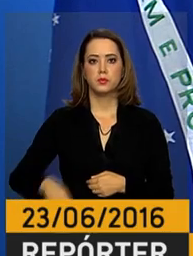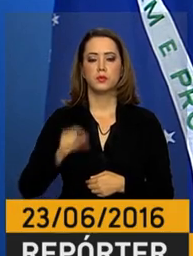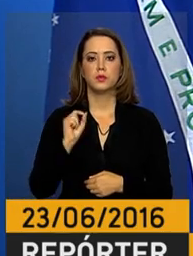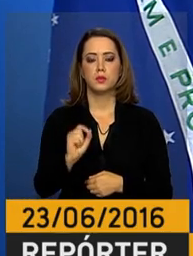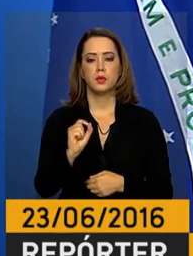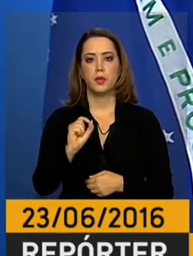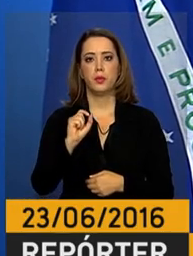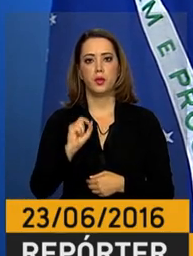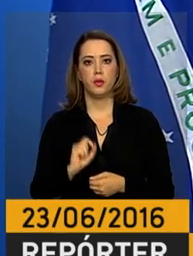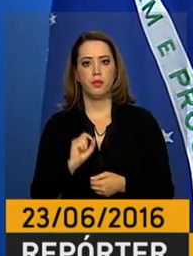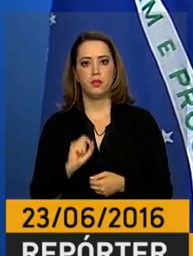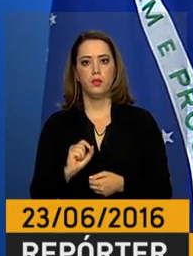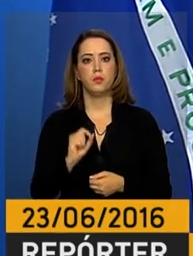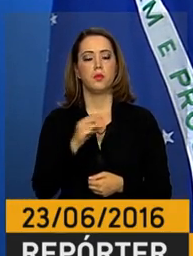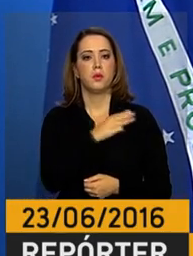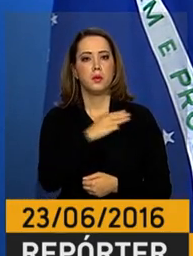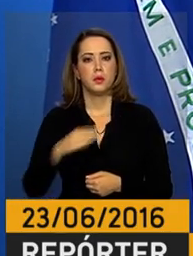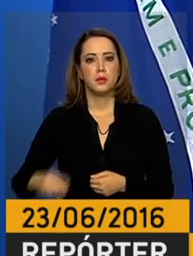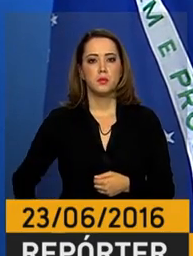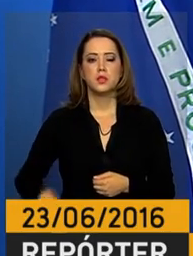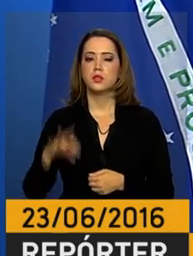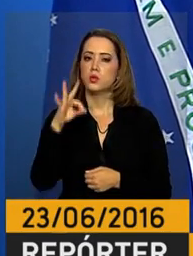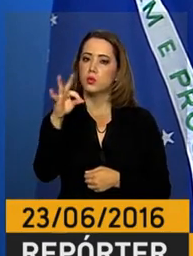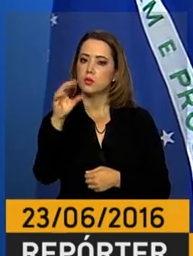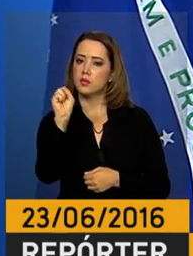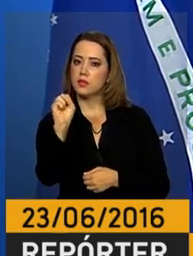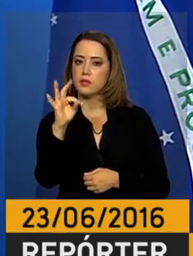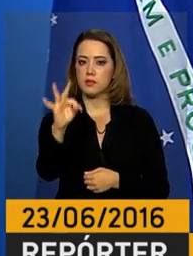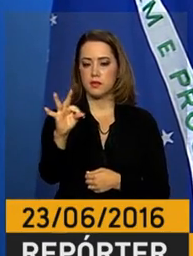Martins Filho presidente do